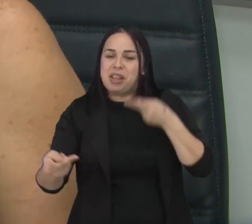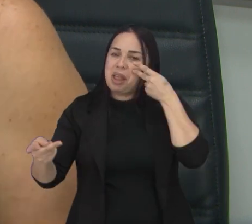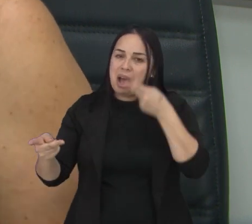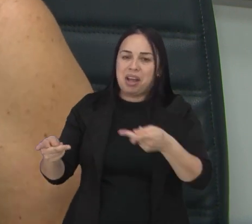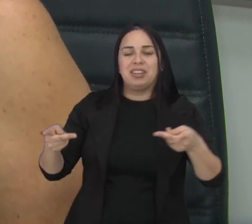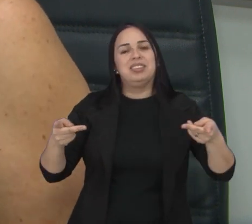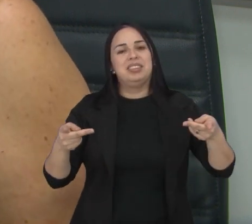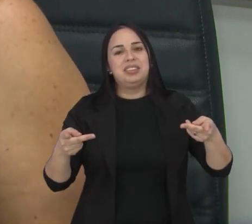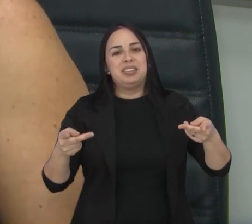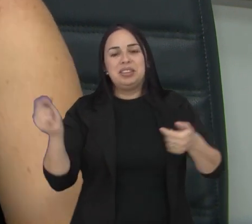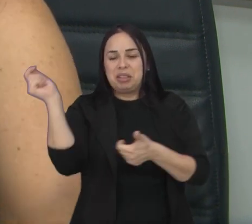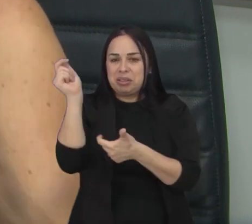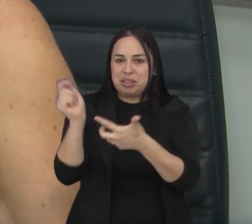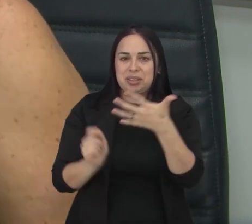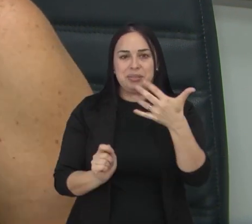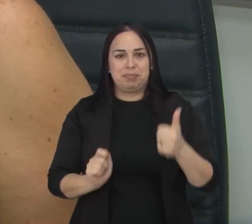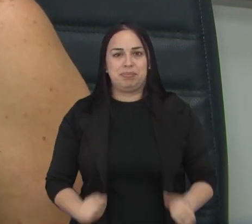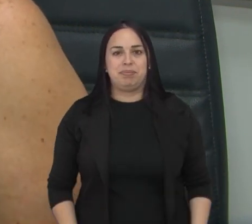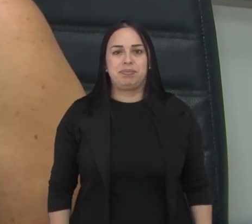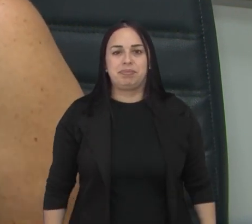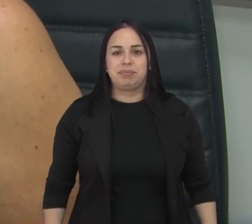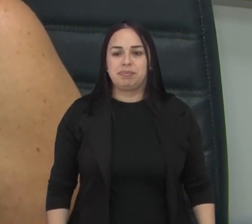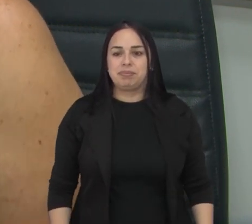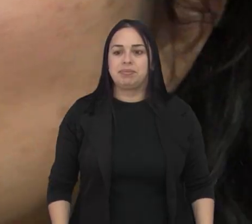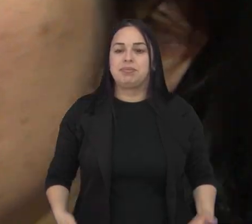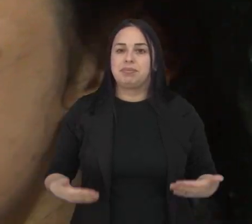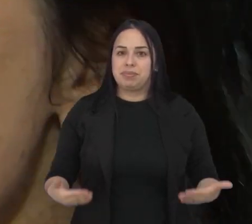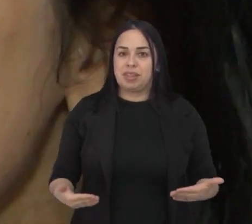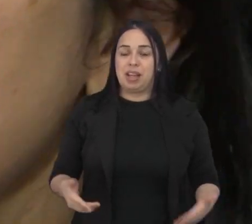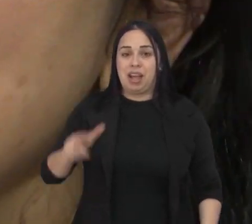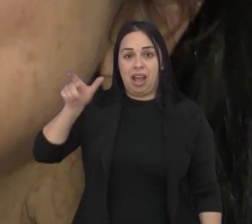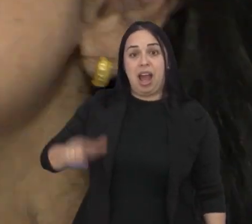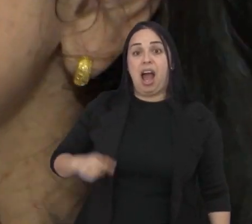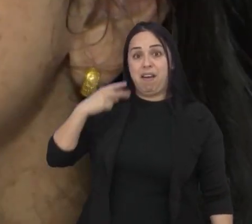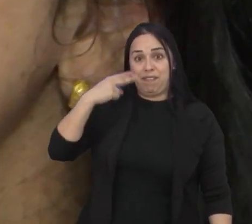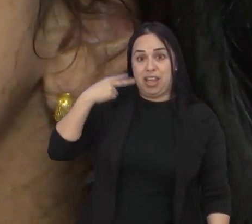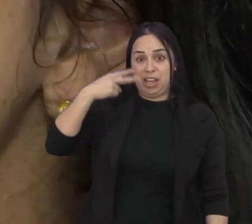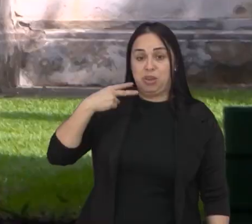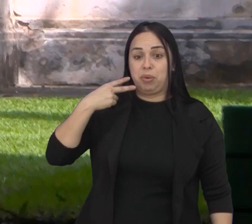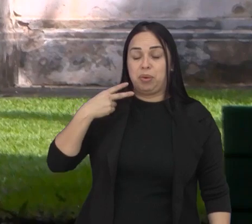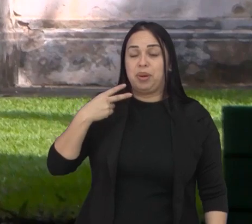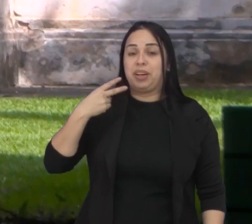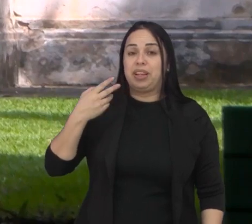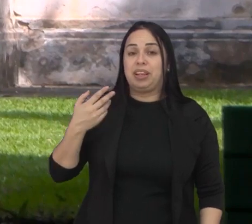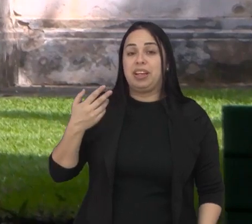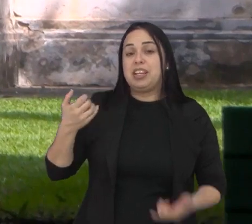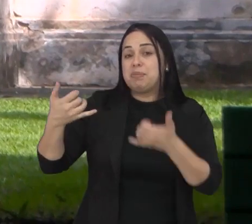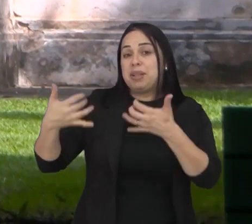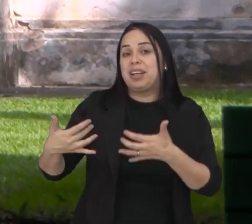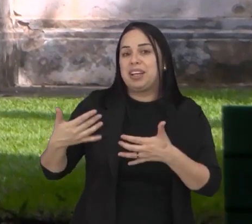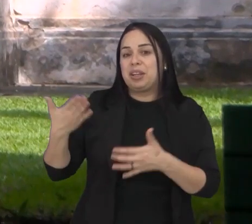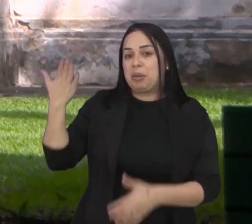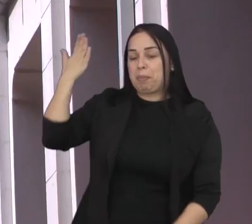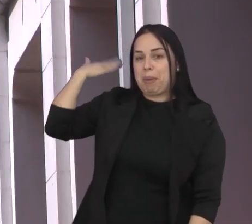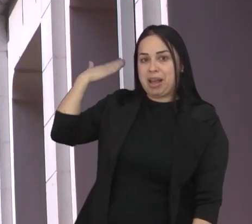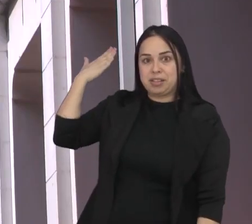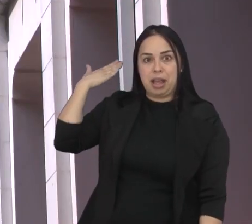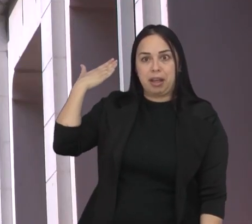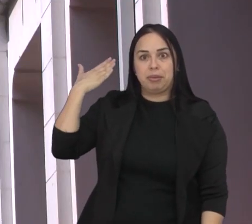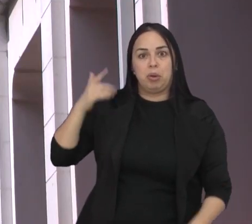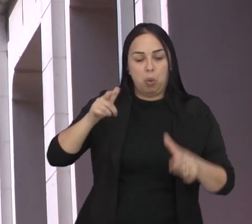para participar de todas as atividades que ele proporciona. Ainda de acordo com a vereadora, o parque, que no passado foi um lugar